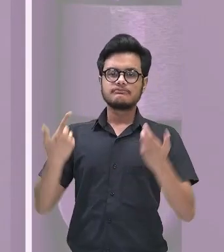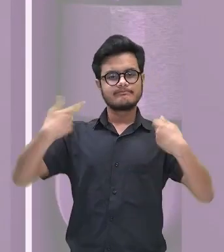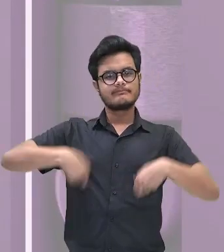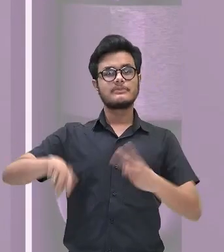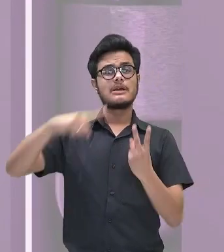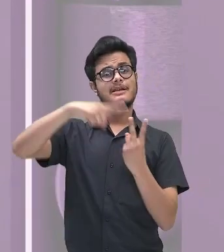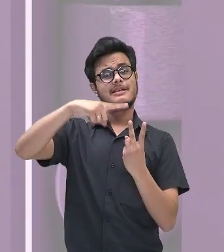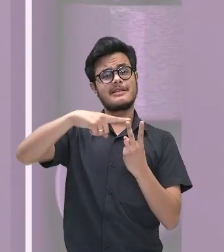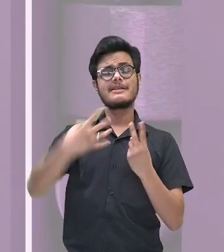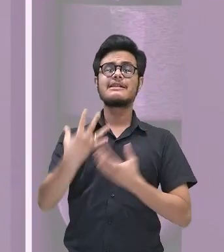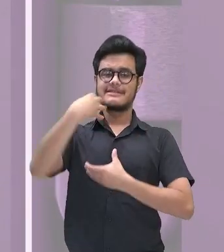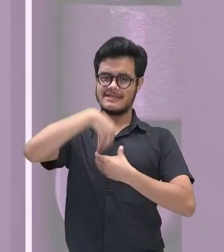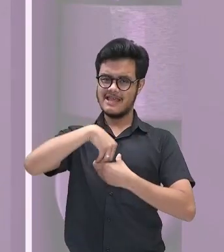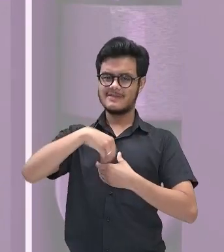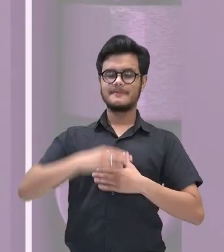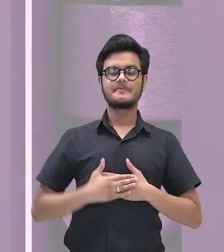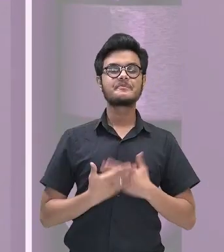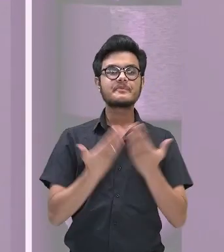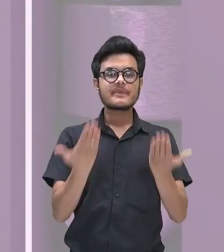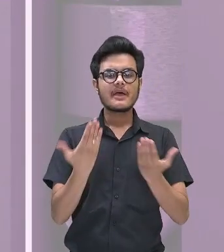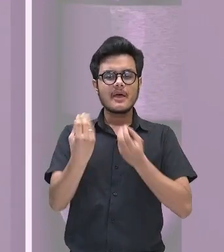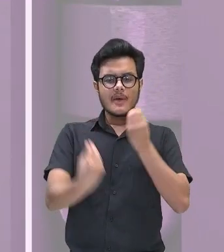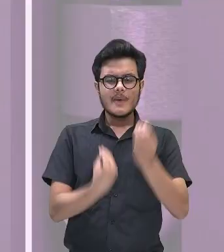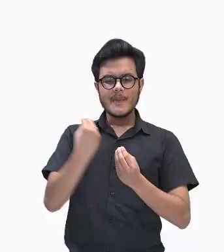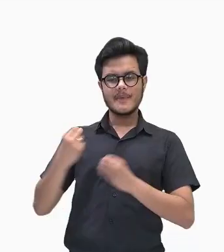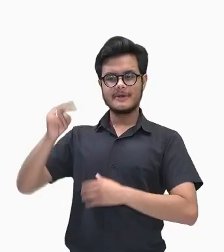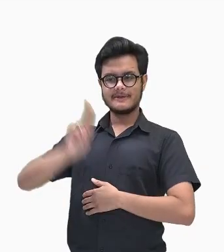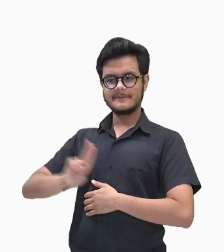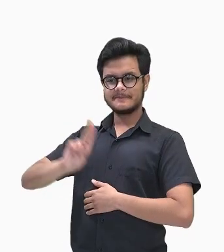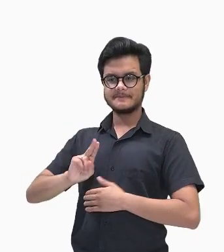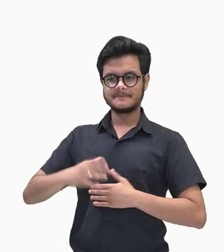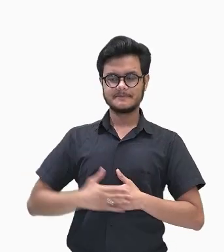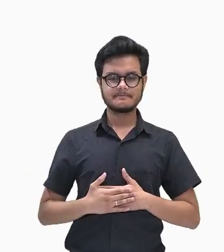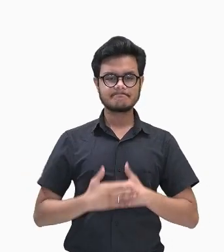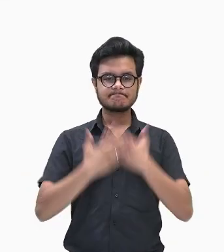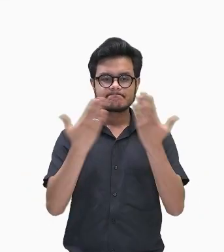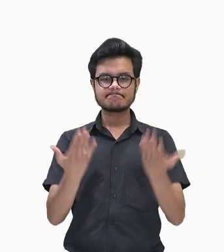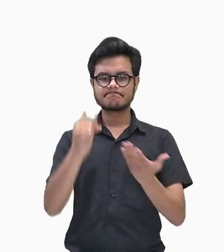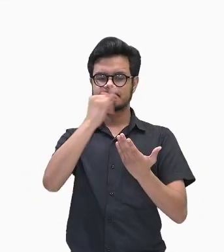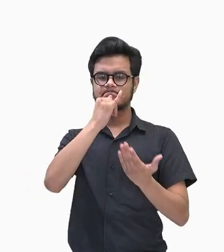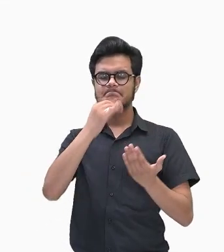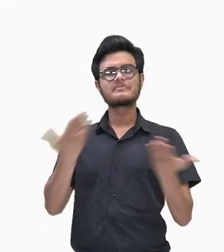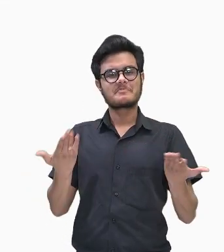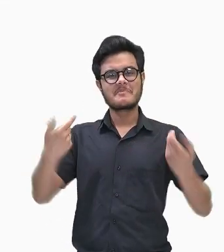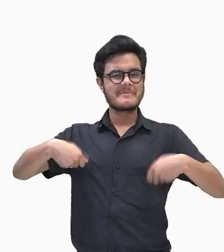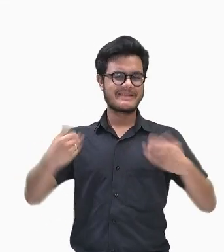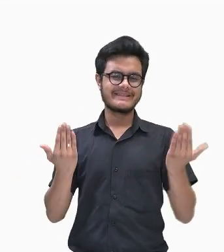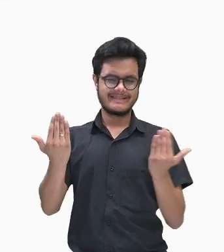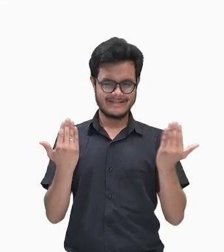radical, tá bom? E como é que a gente vai fazer isso? Vamos lá. Como é que a gente vai comparar as raízes?